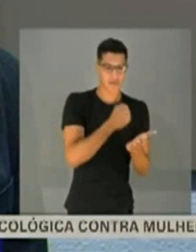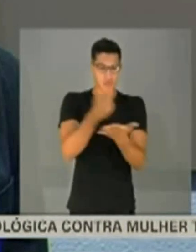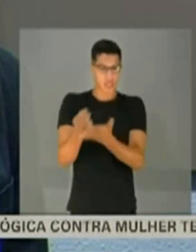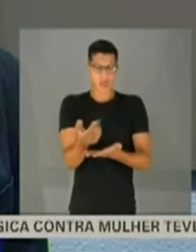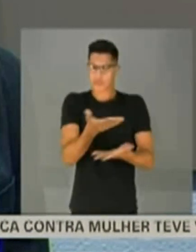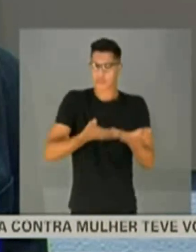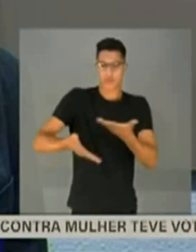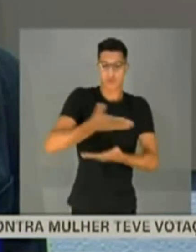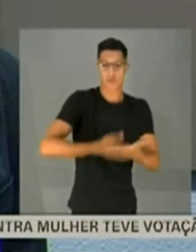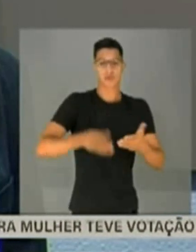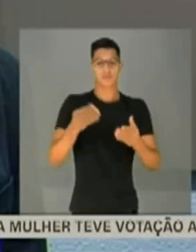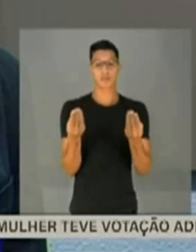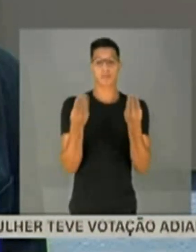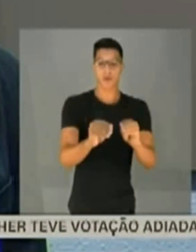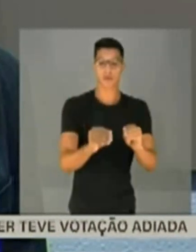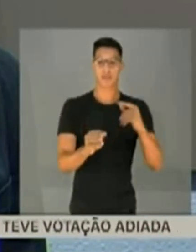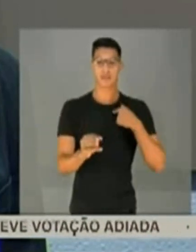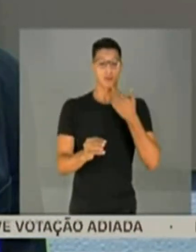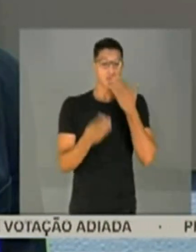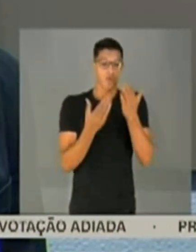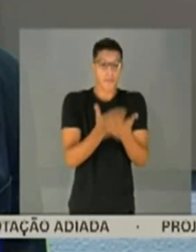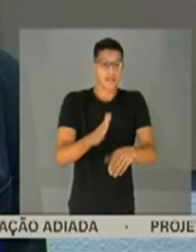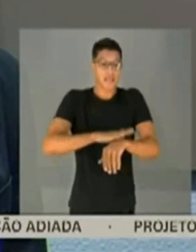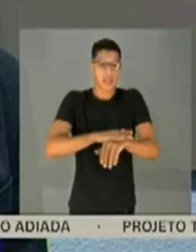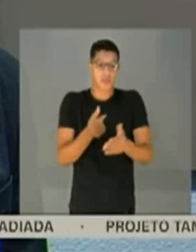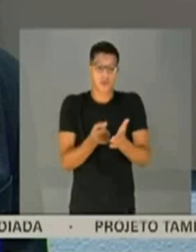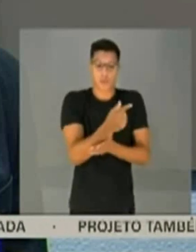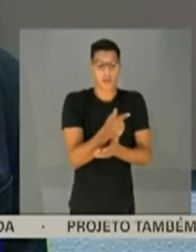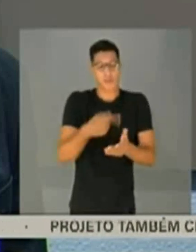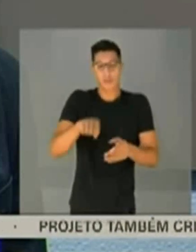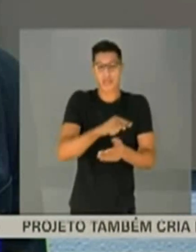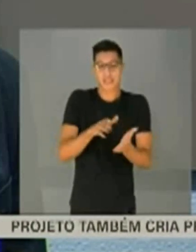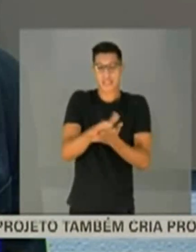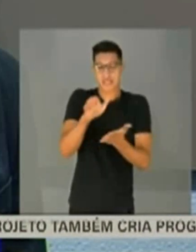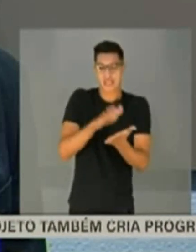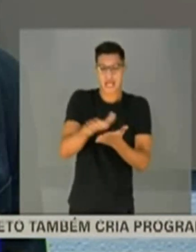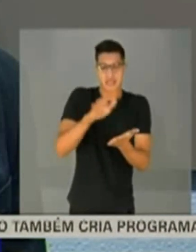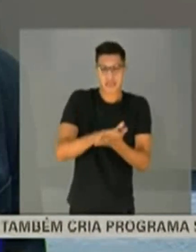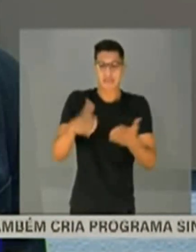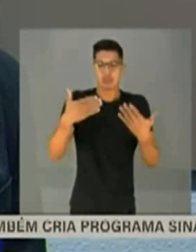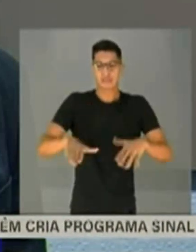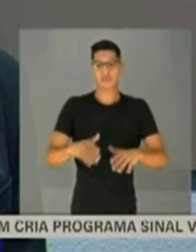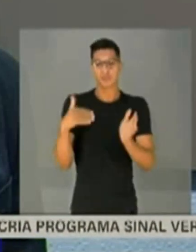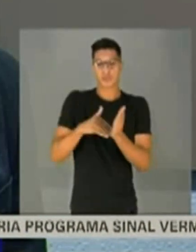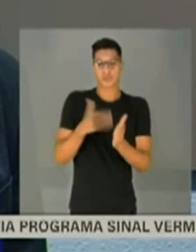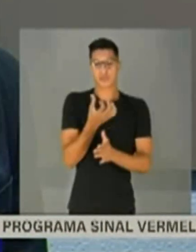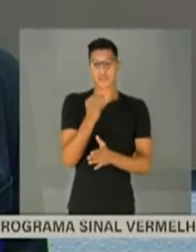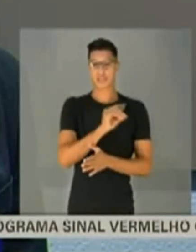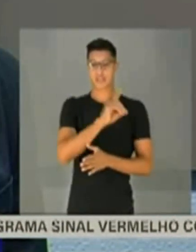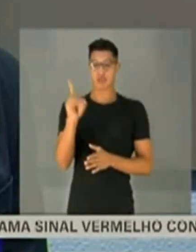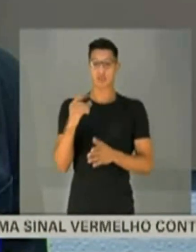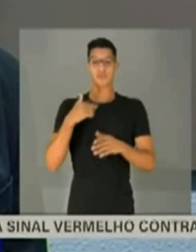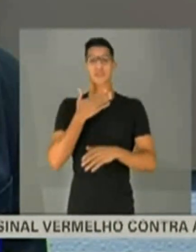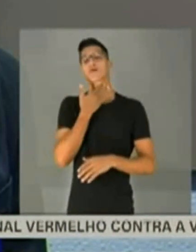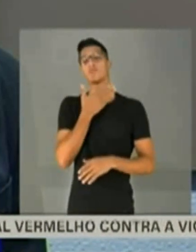todos, e bola para frente. Eu não vou mais perder tempo com esse comprador, que desgastou muito, meu irmão, nos últimos 60 dias. É muita